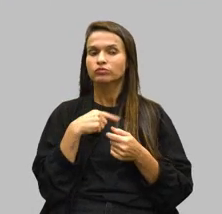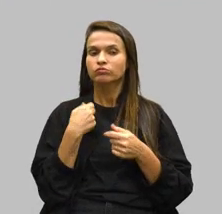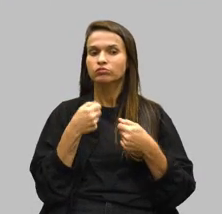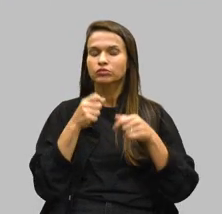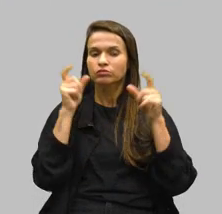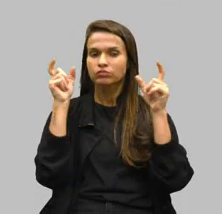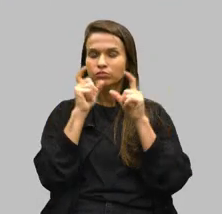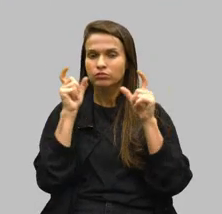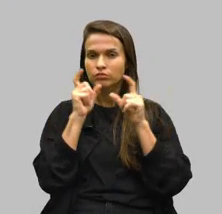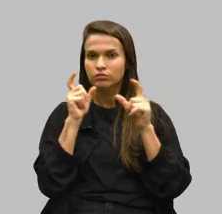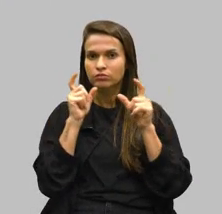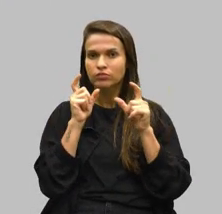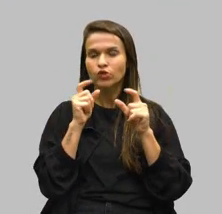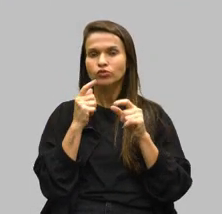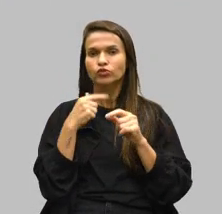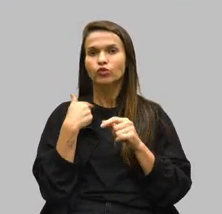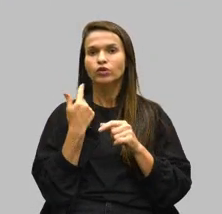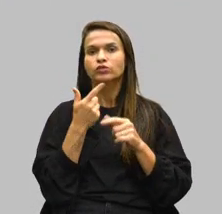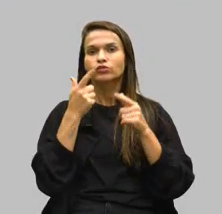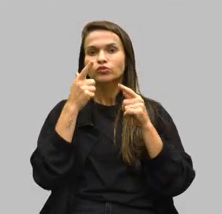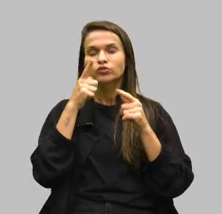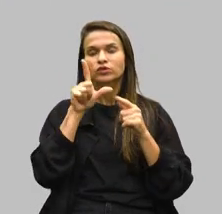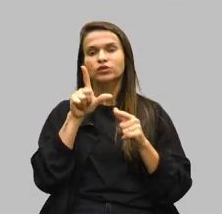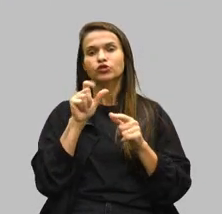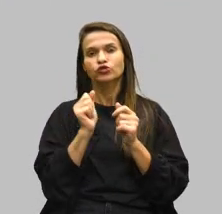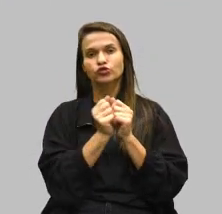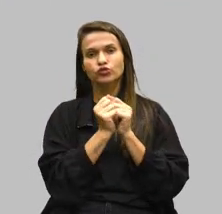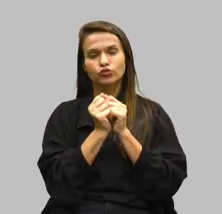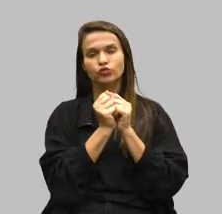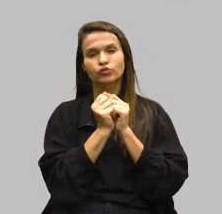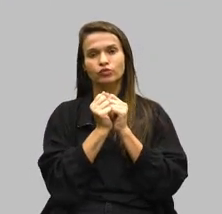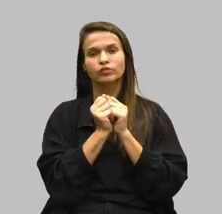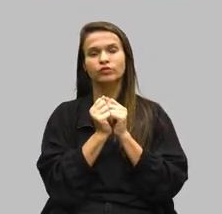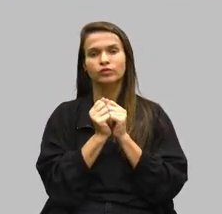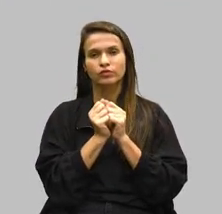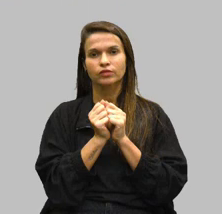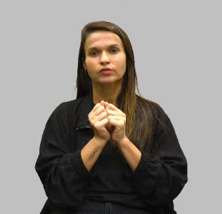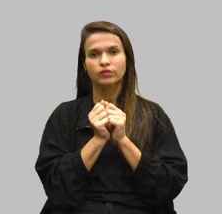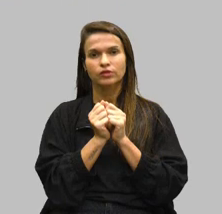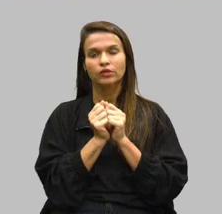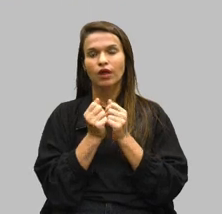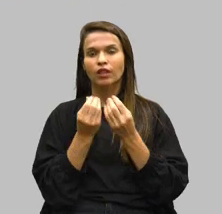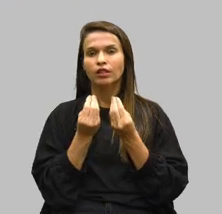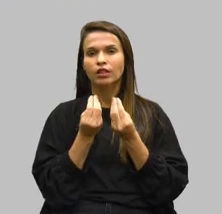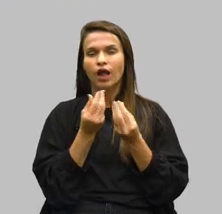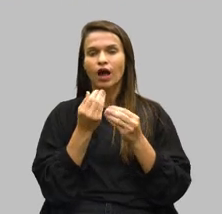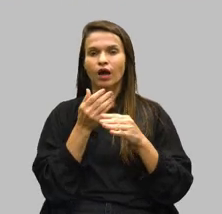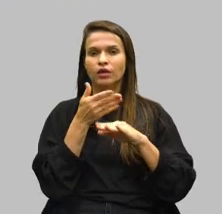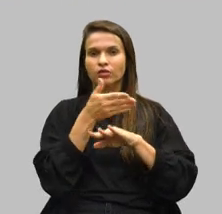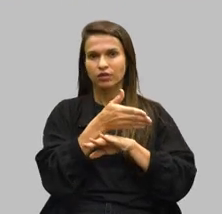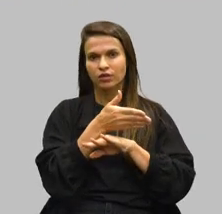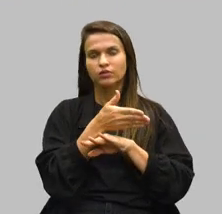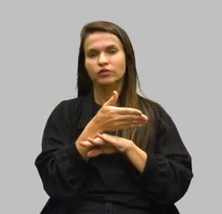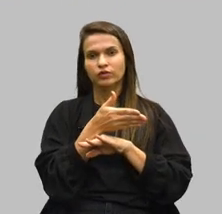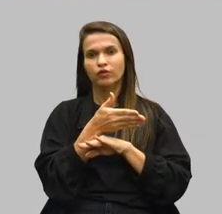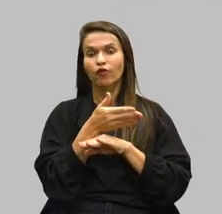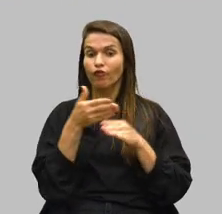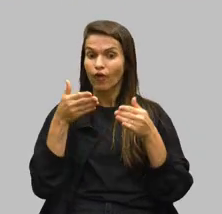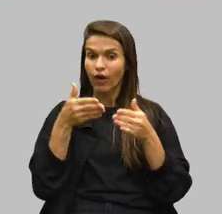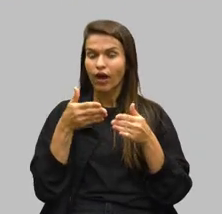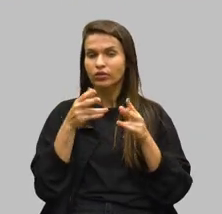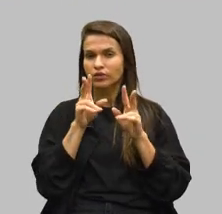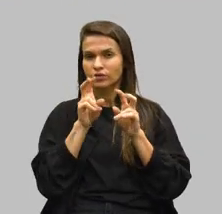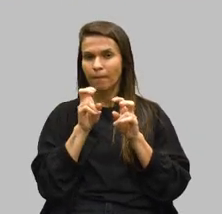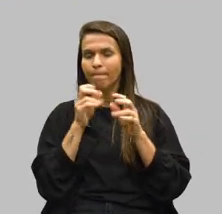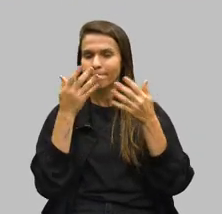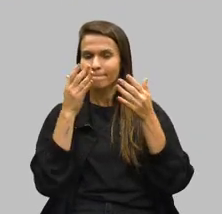possamos eh juntos Conseguimos dar esse acesso e tá totalmente voltada e meus parabéns viu a